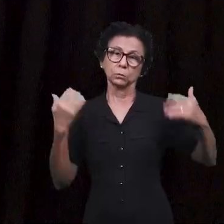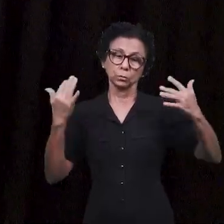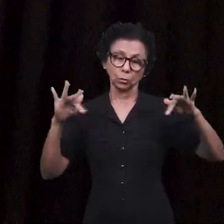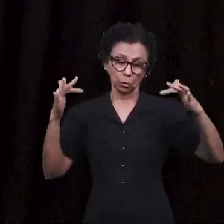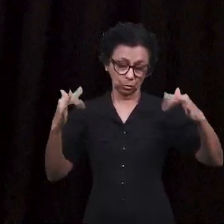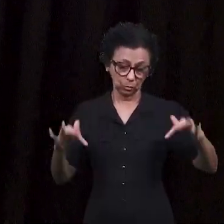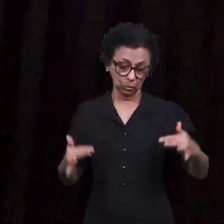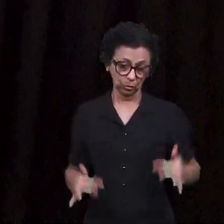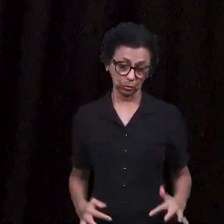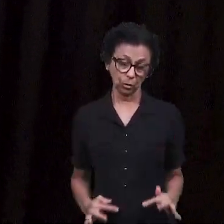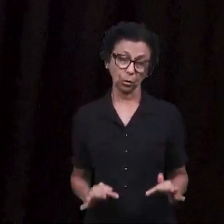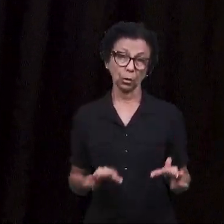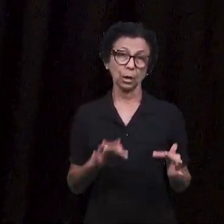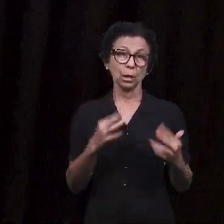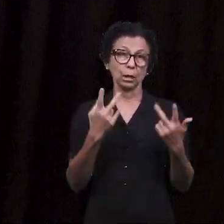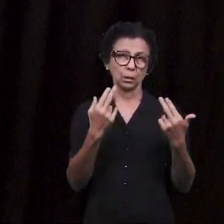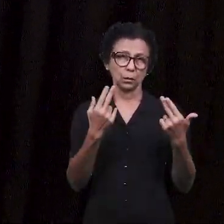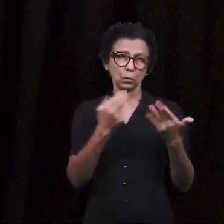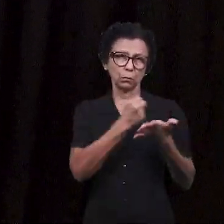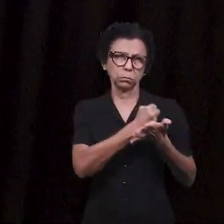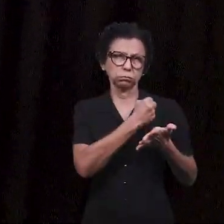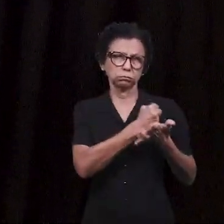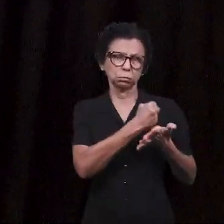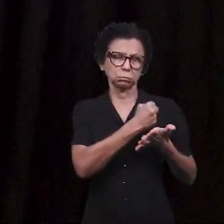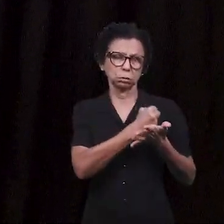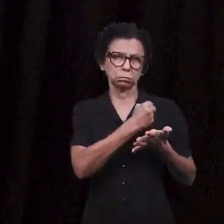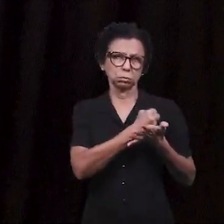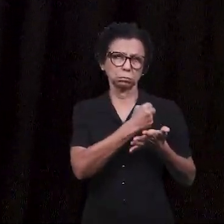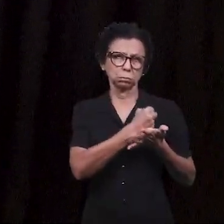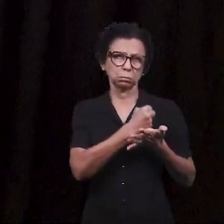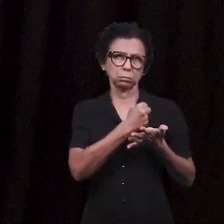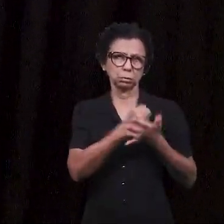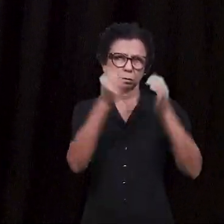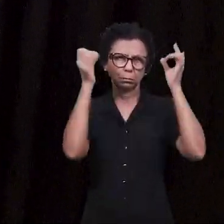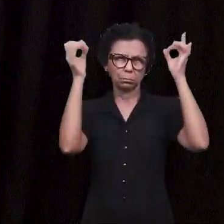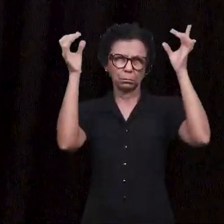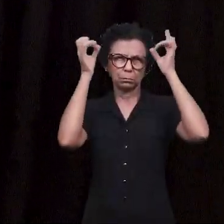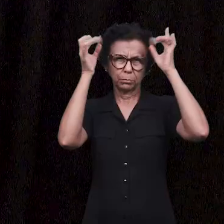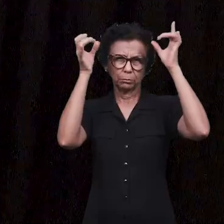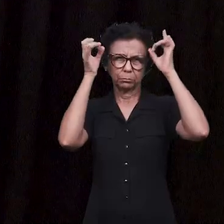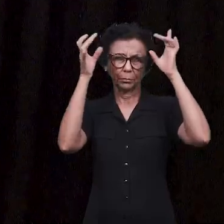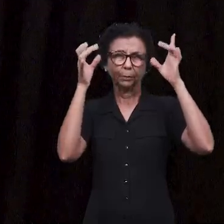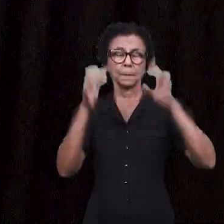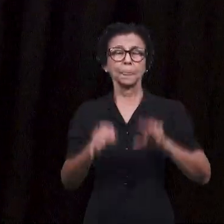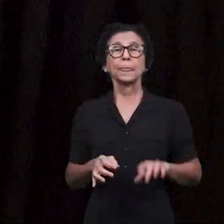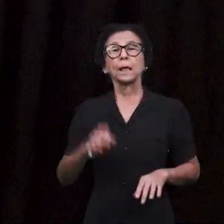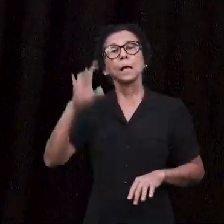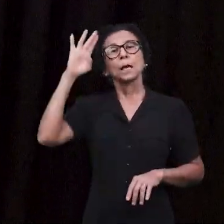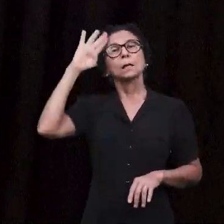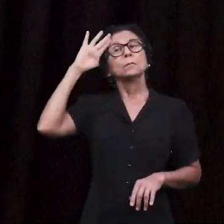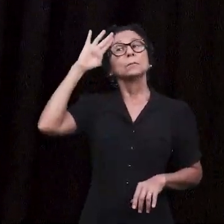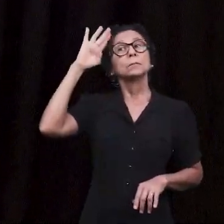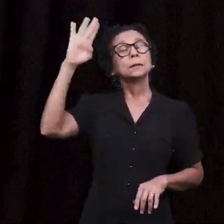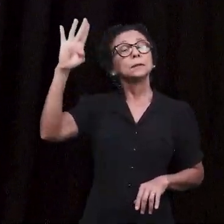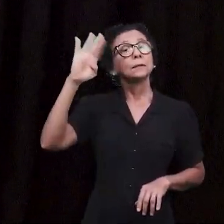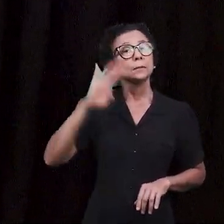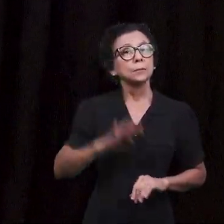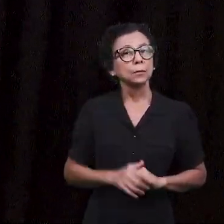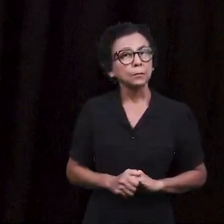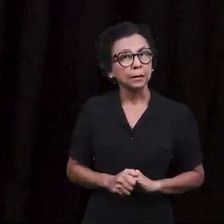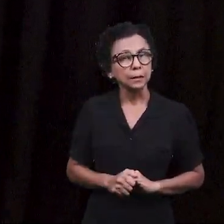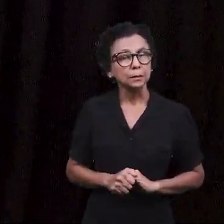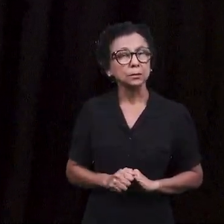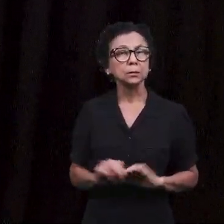um pulso pulsátil, latejante, e principalmente estando associado com